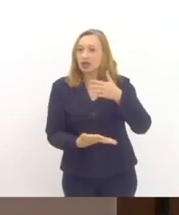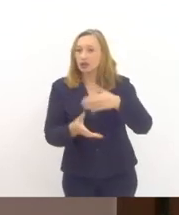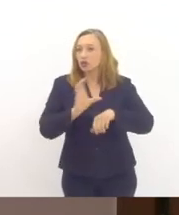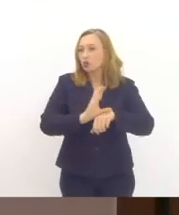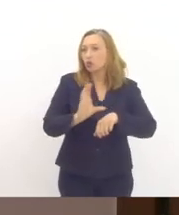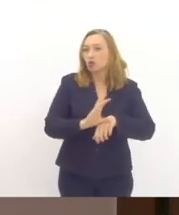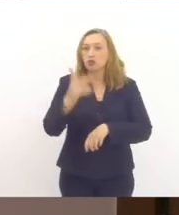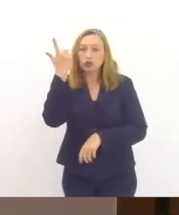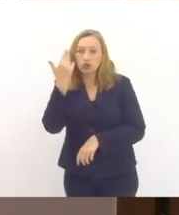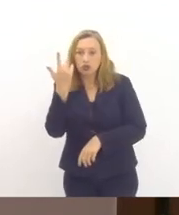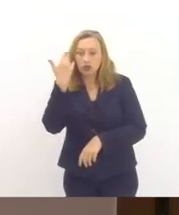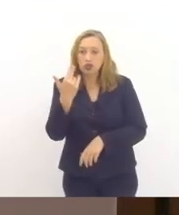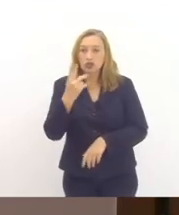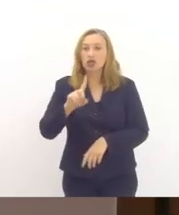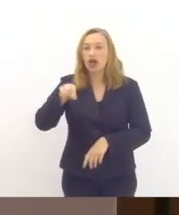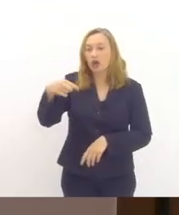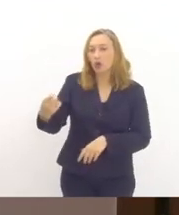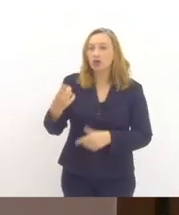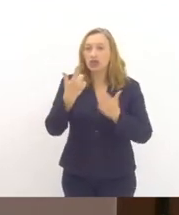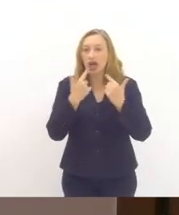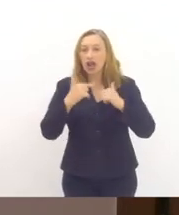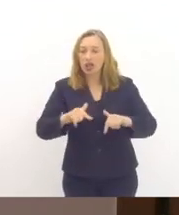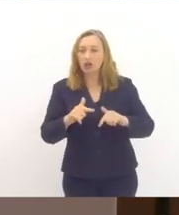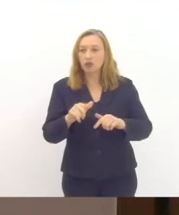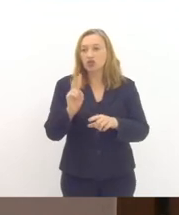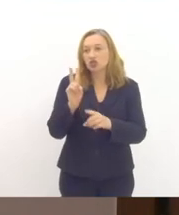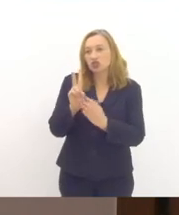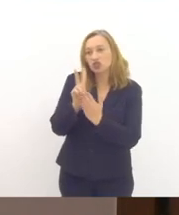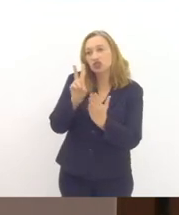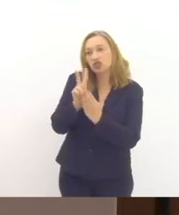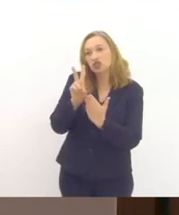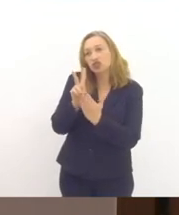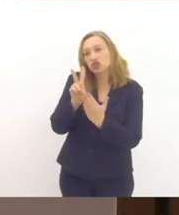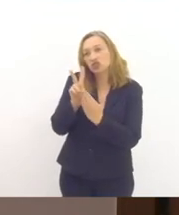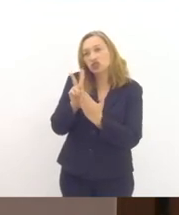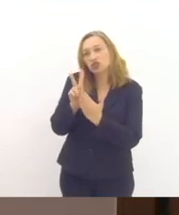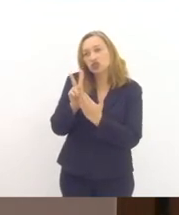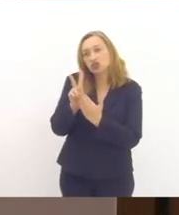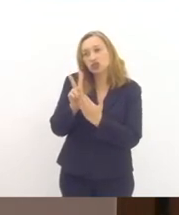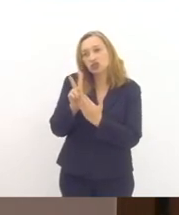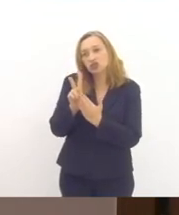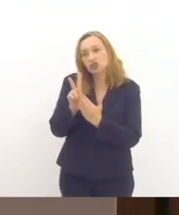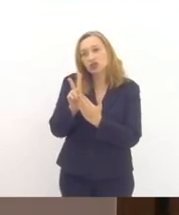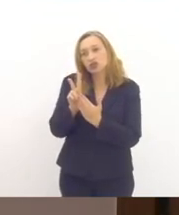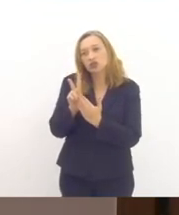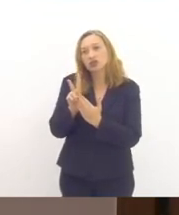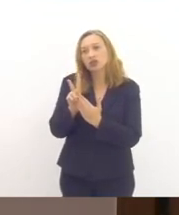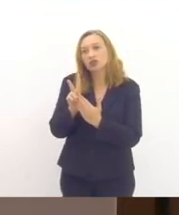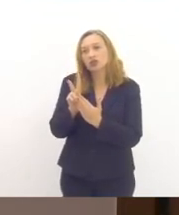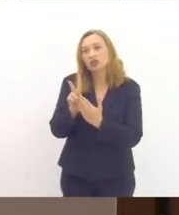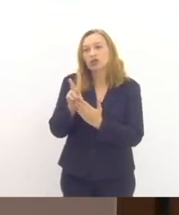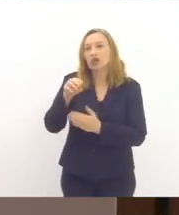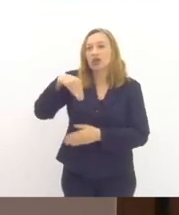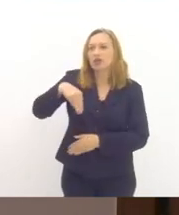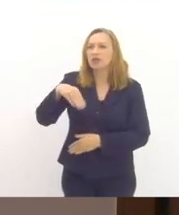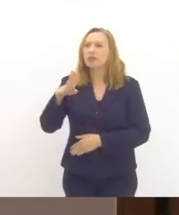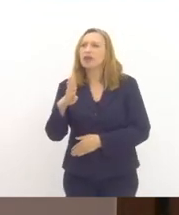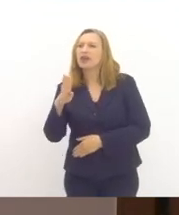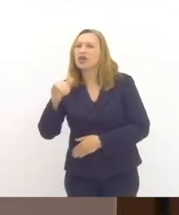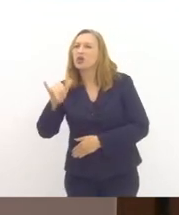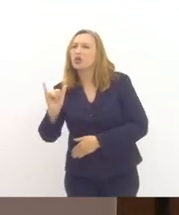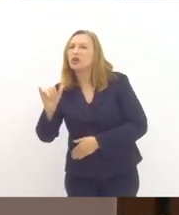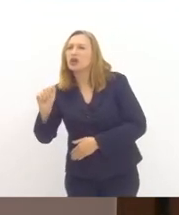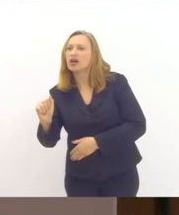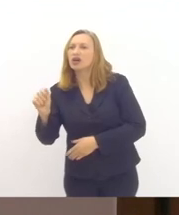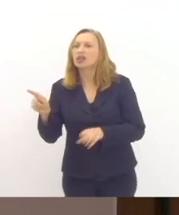1 oferece língua indígena, Mibia, Ayuvu, perdão, se eu li errado, e a língua